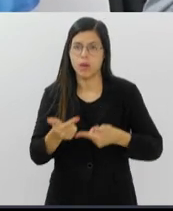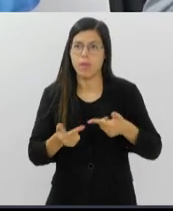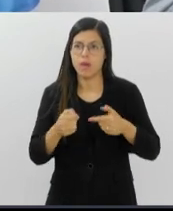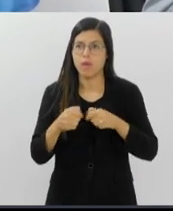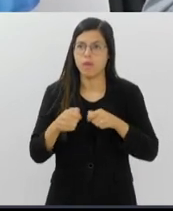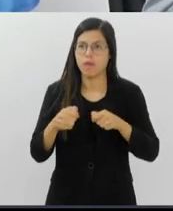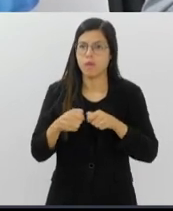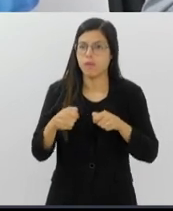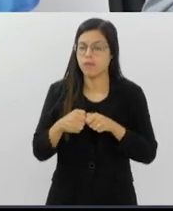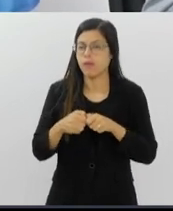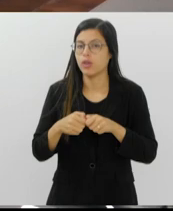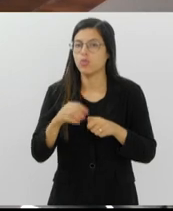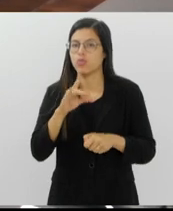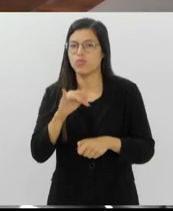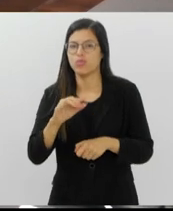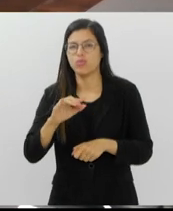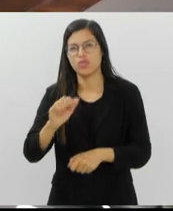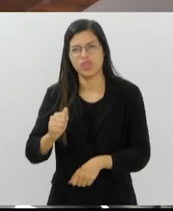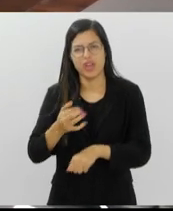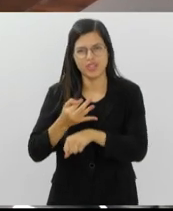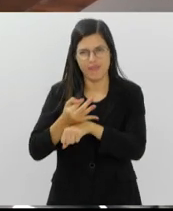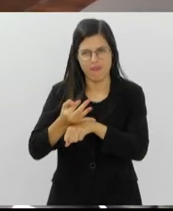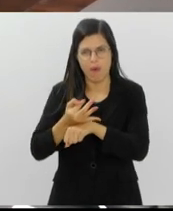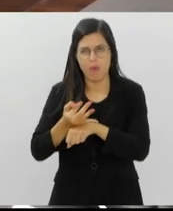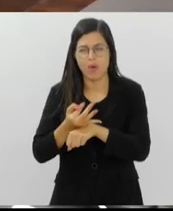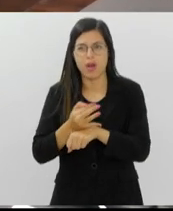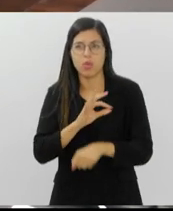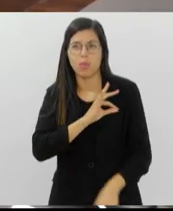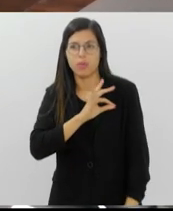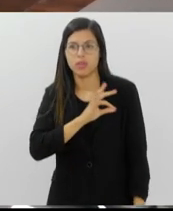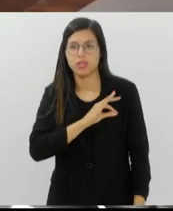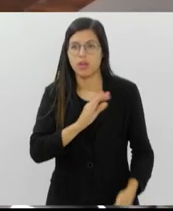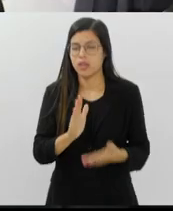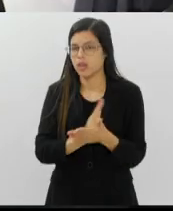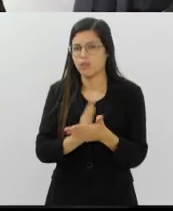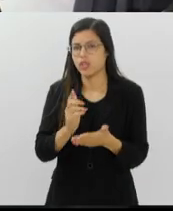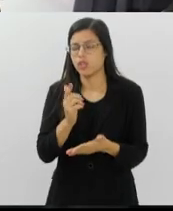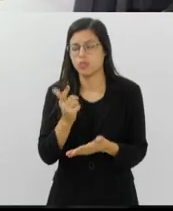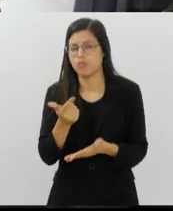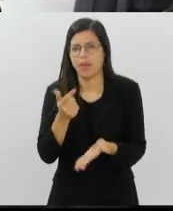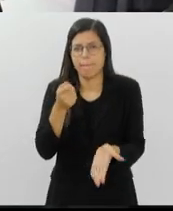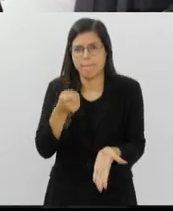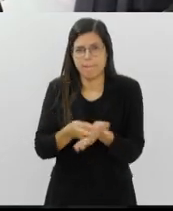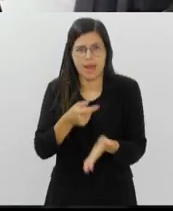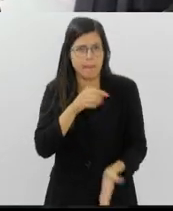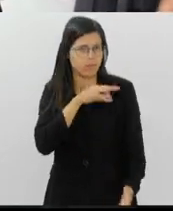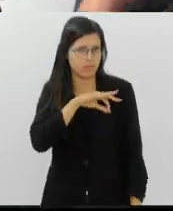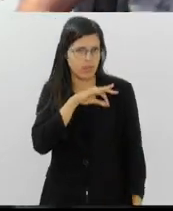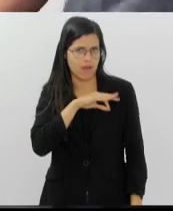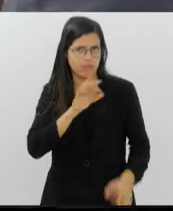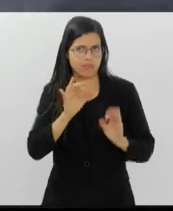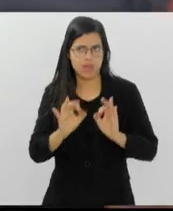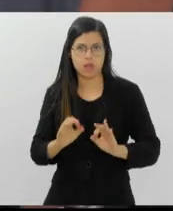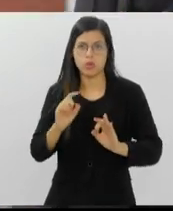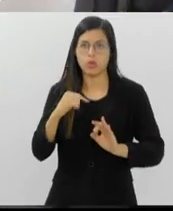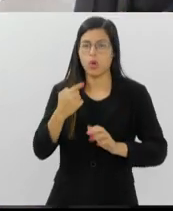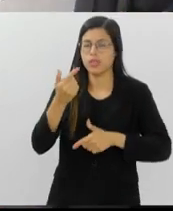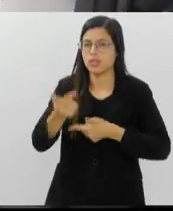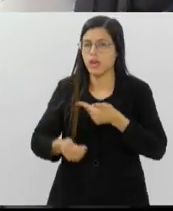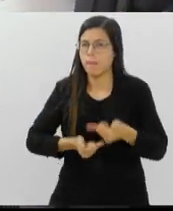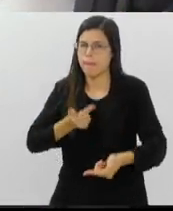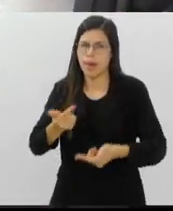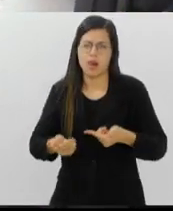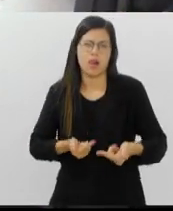de folga do policial militar, e que, em alguns casos, sem a devida remuneração. Nós estamos trabalhando sobrecarregados. Raio